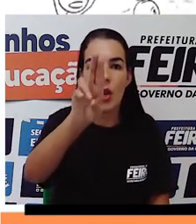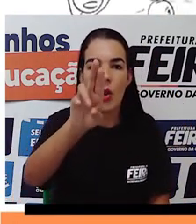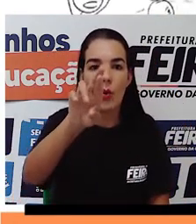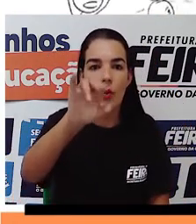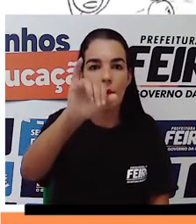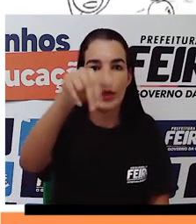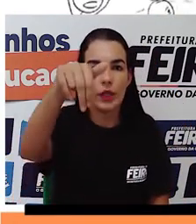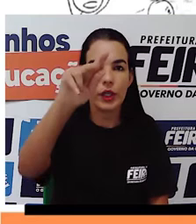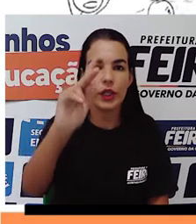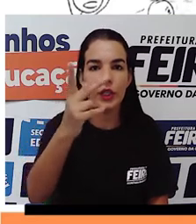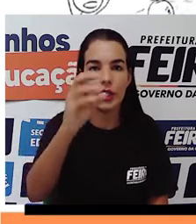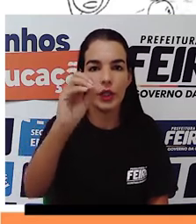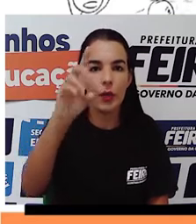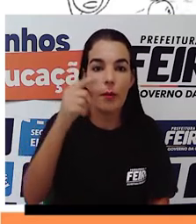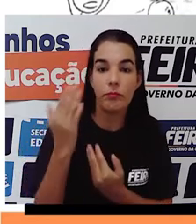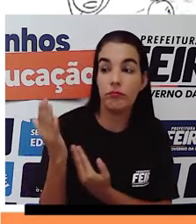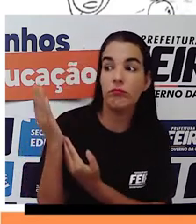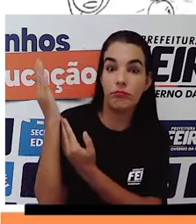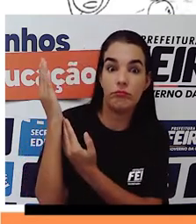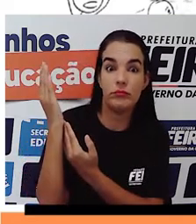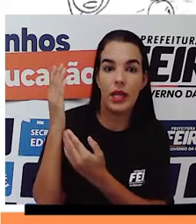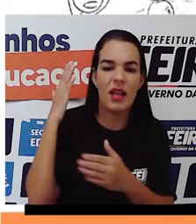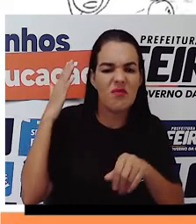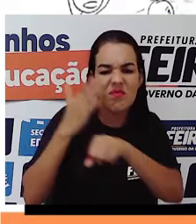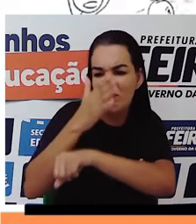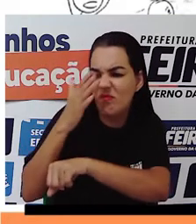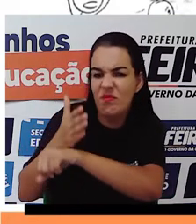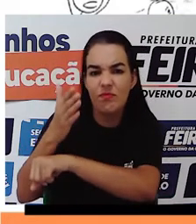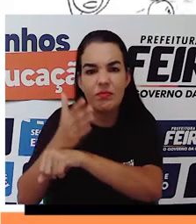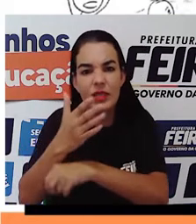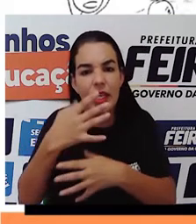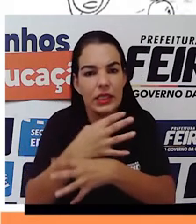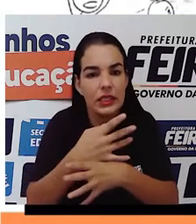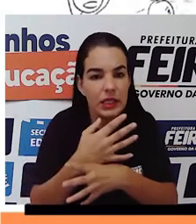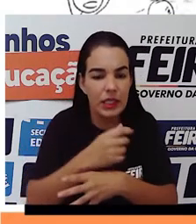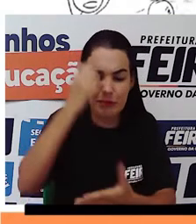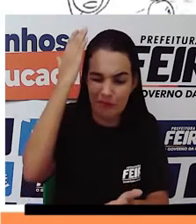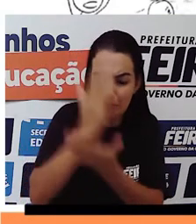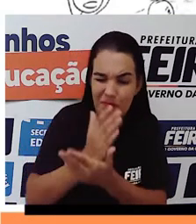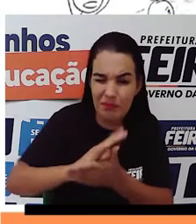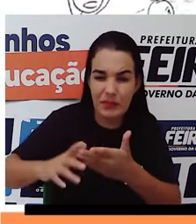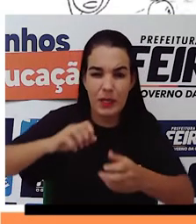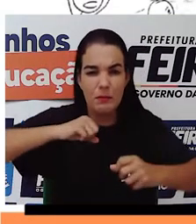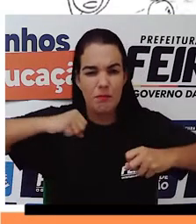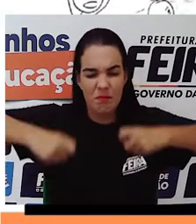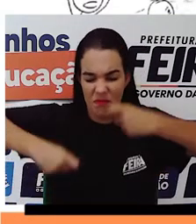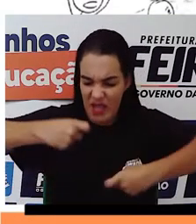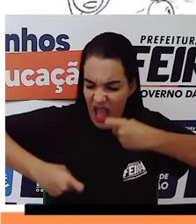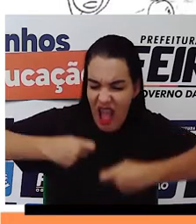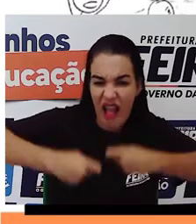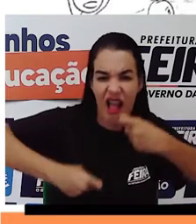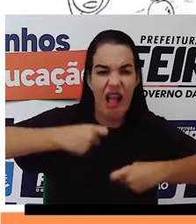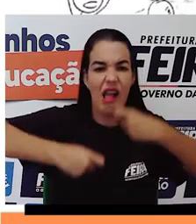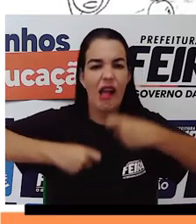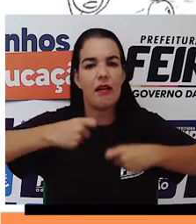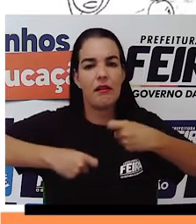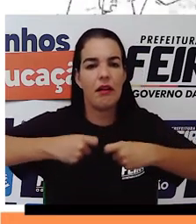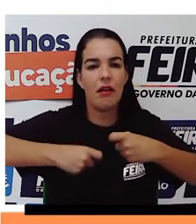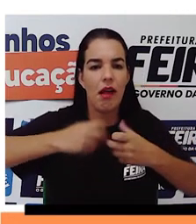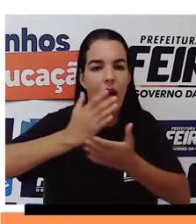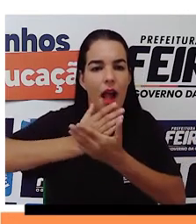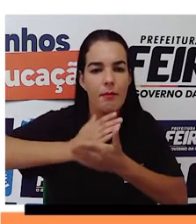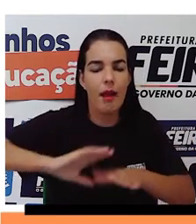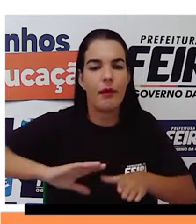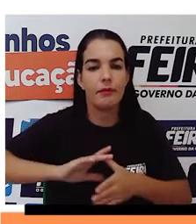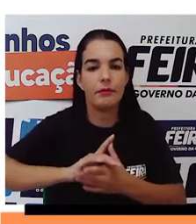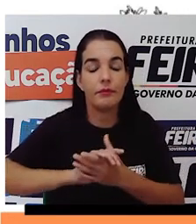de Olinda, que invadiram a cidade de Recife, destruíram o Pelourinho, dando início assim à Guerra dos Mascates. O